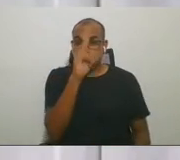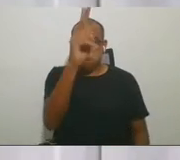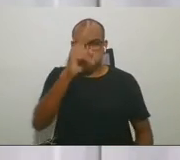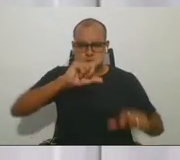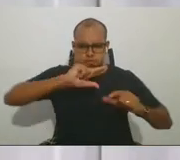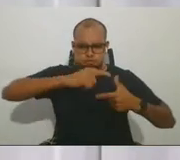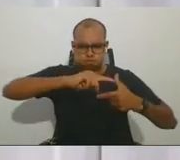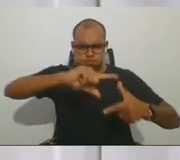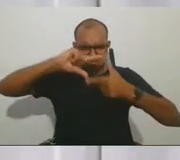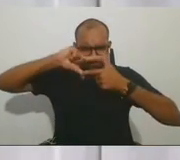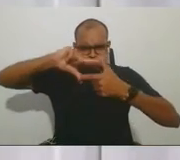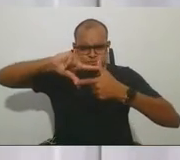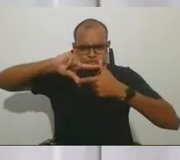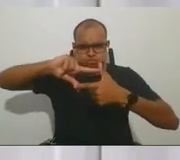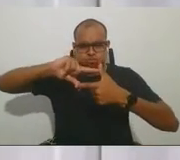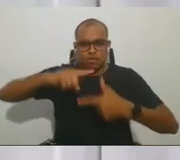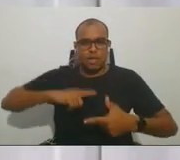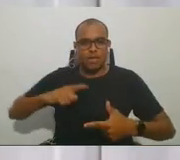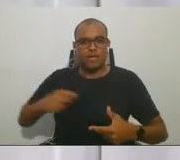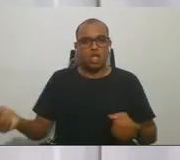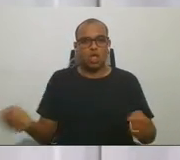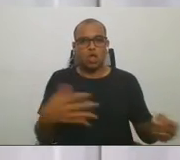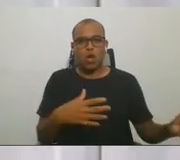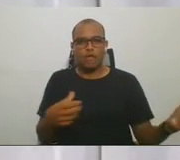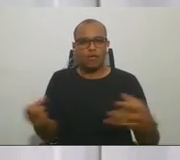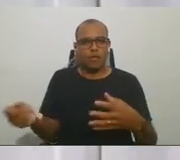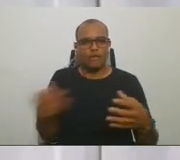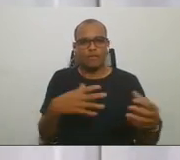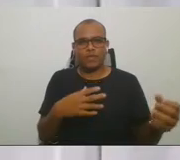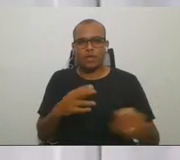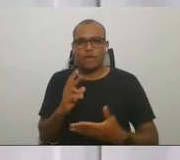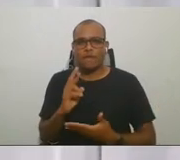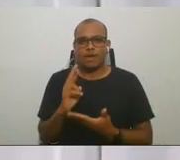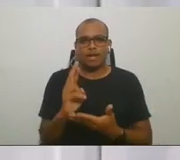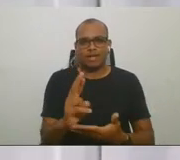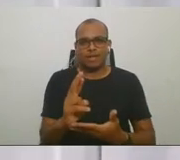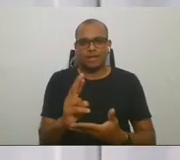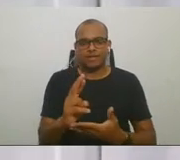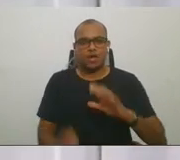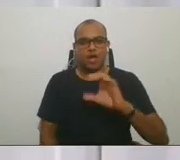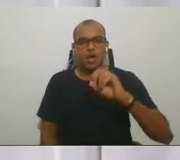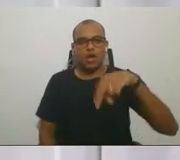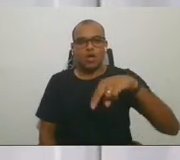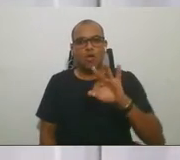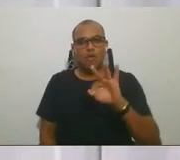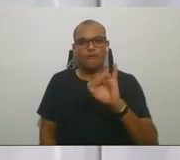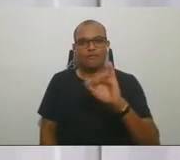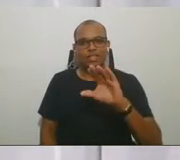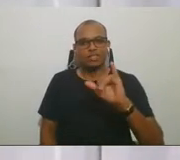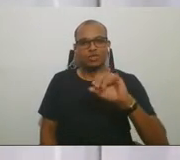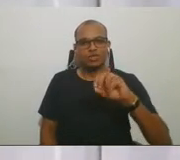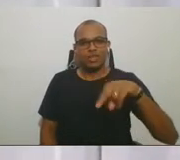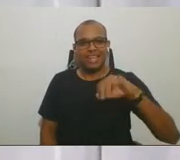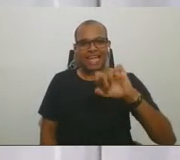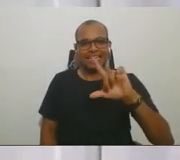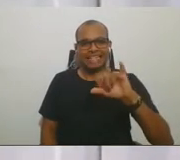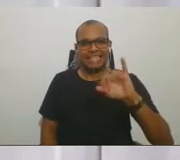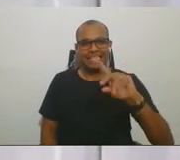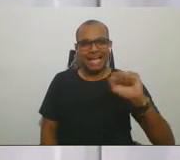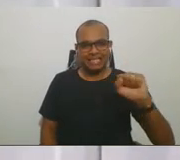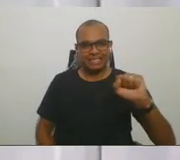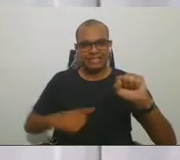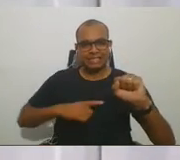comumente com alta provisão de fórmulas e de confessionalidades diversas que empregam